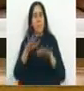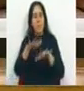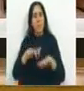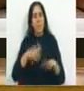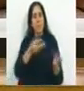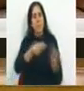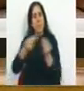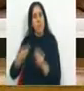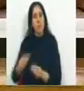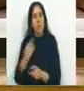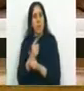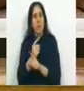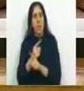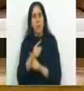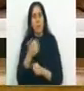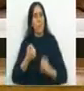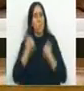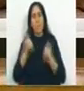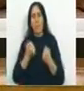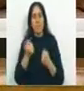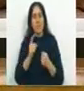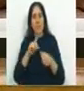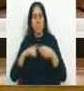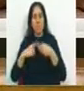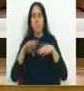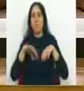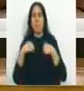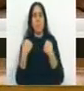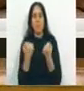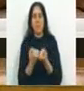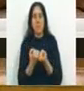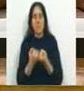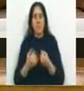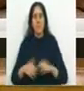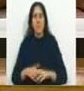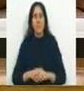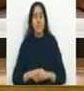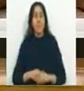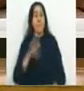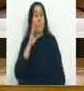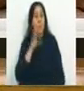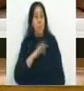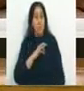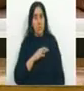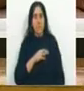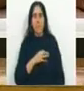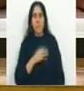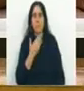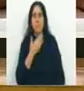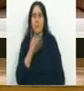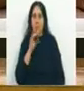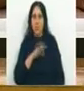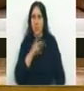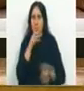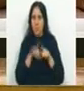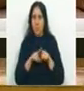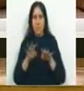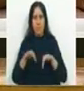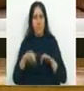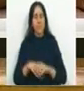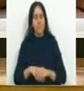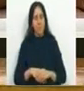para o Parlamento aquilo que não conseguem em 7 concertação social. senhoras Peço e senhores que conclua, deputados. Senhora deputada. Concluo